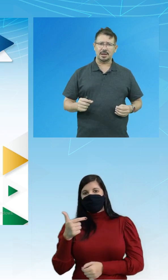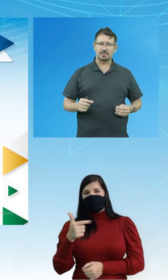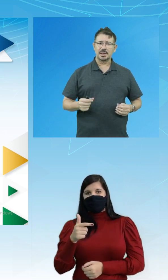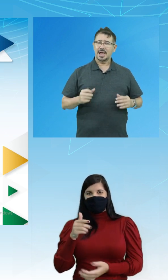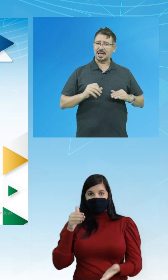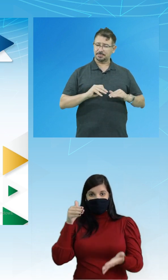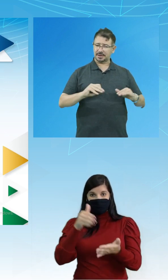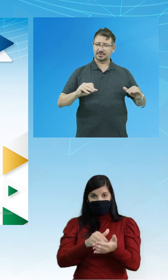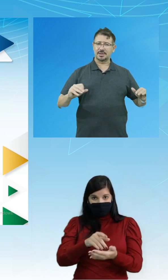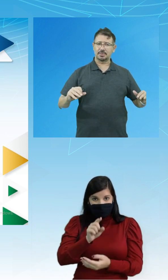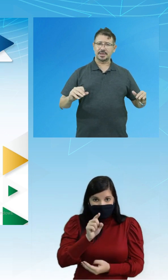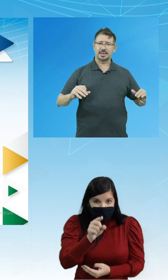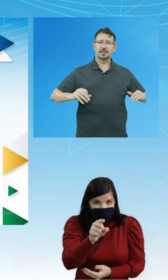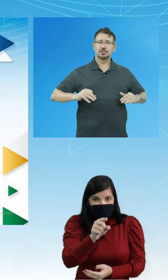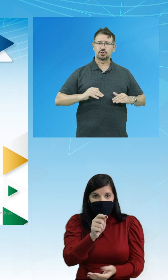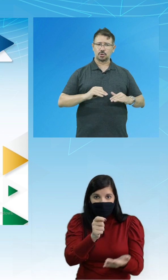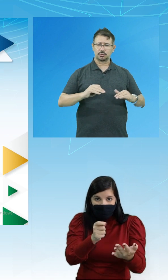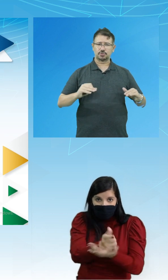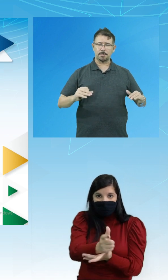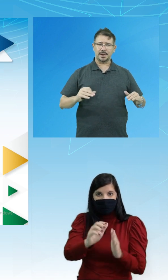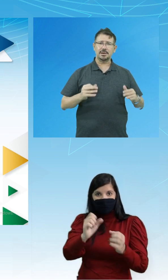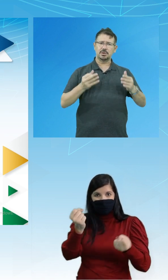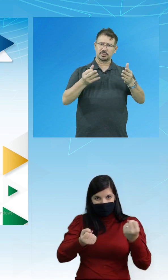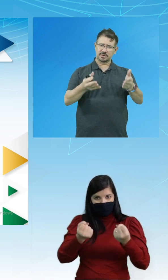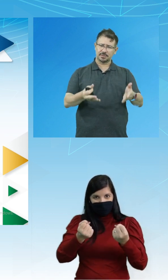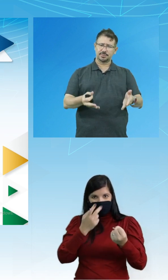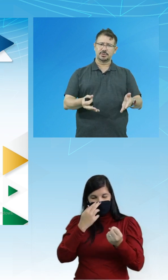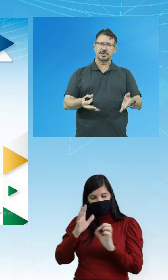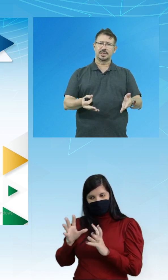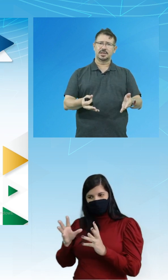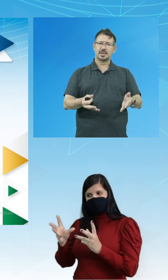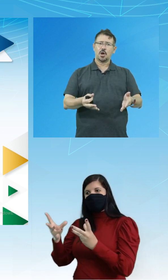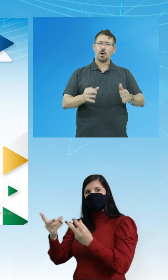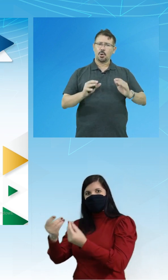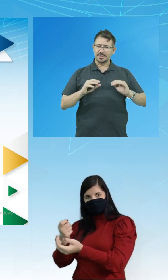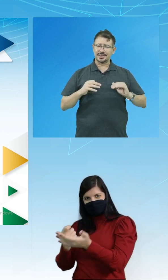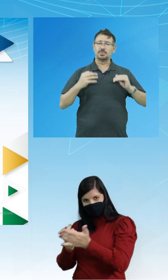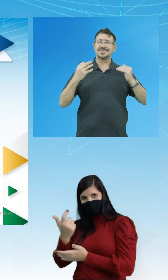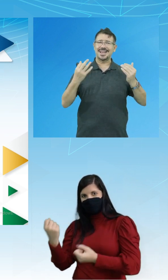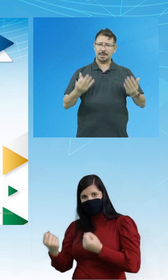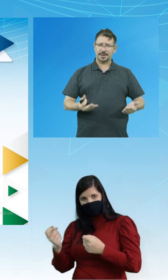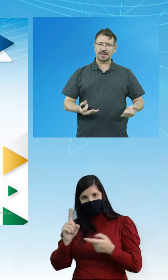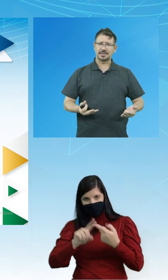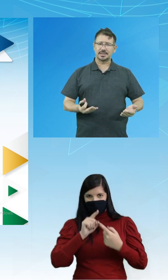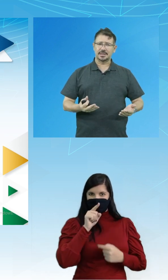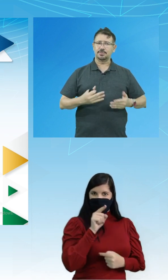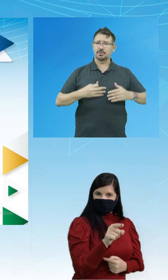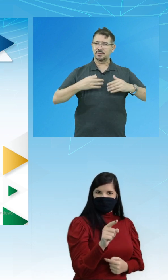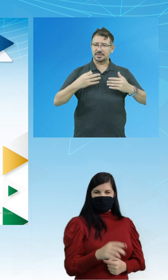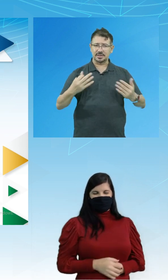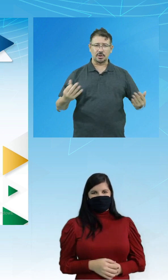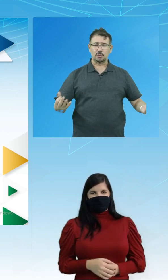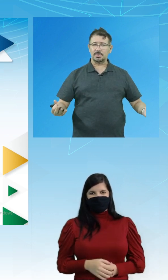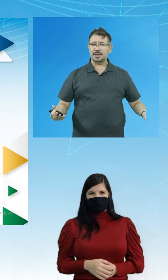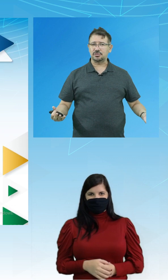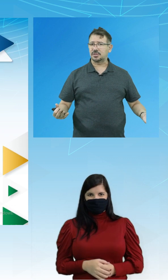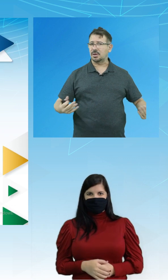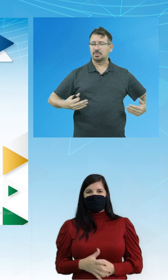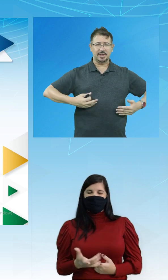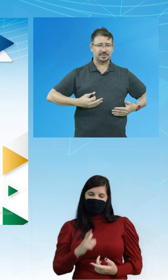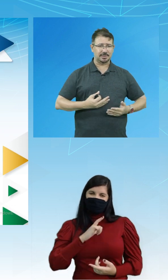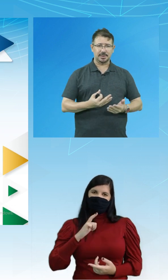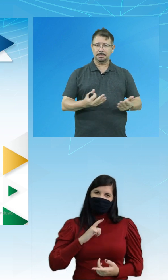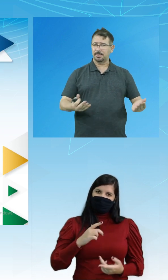um carro. A expressão que todos compraram, inclusive você. Ou então dá para entender, você tinha alguma